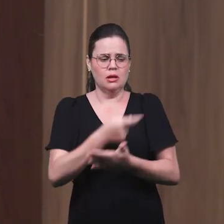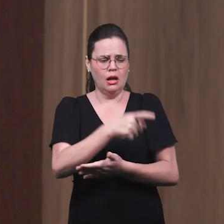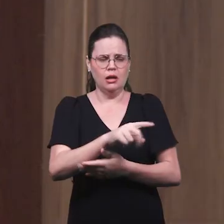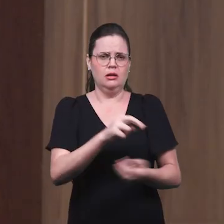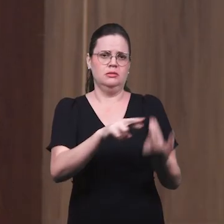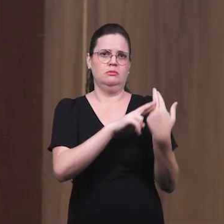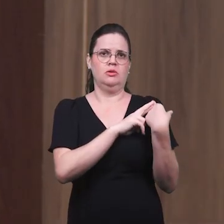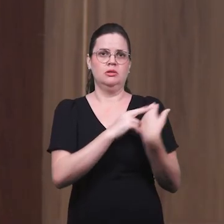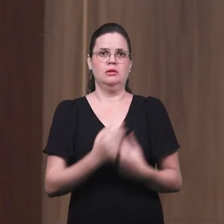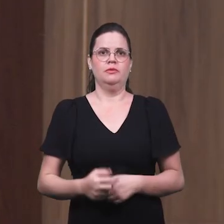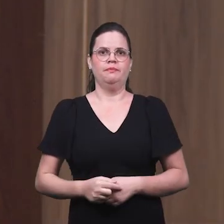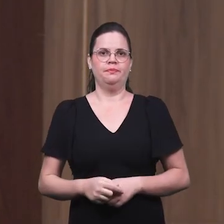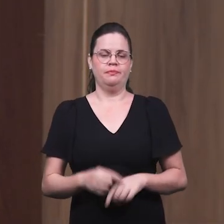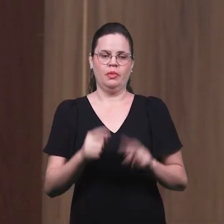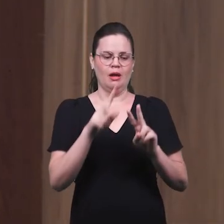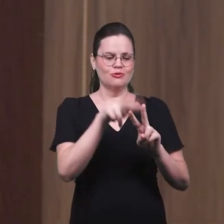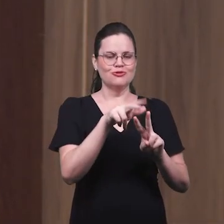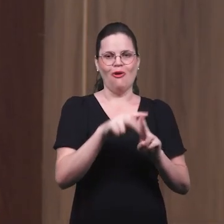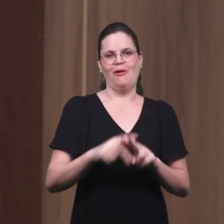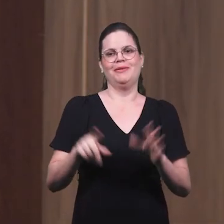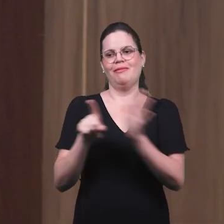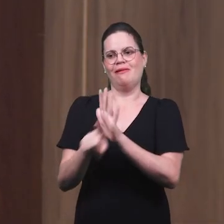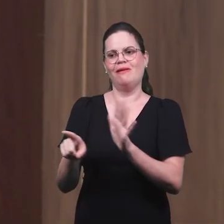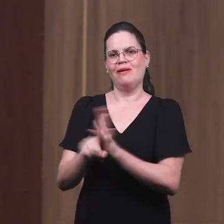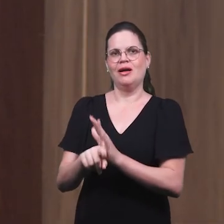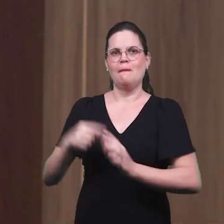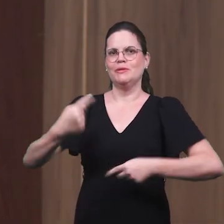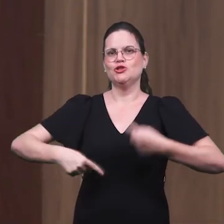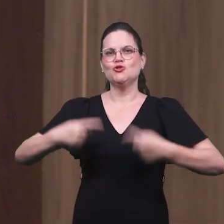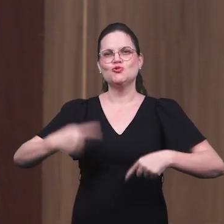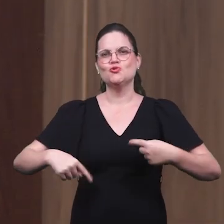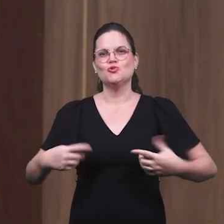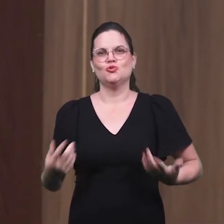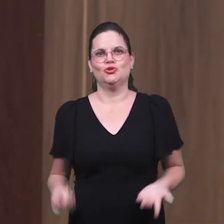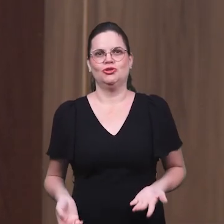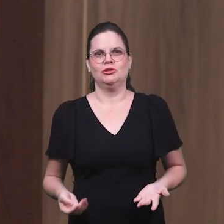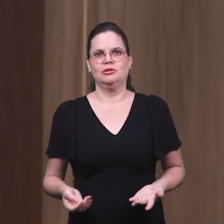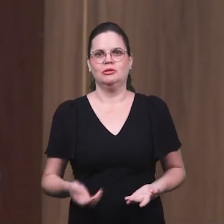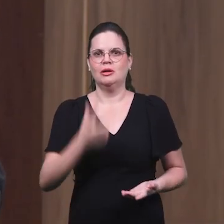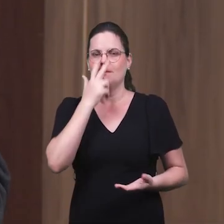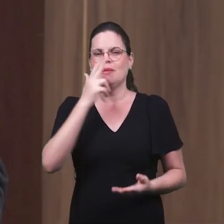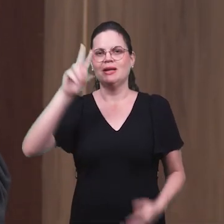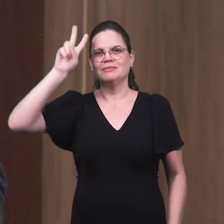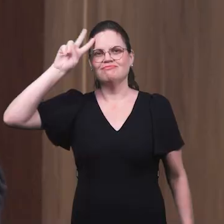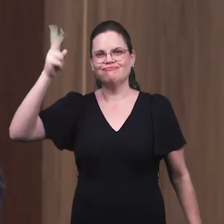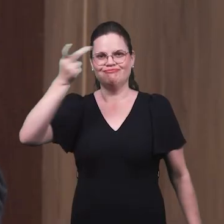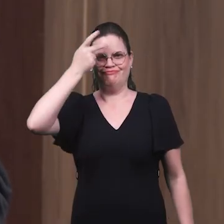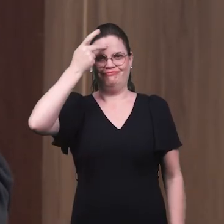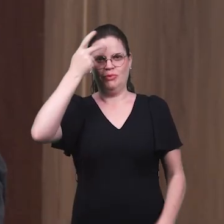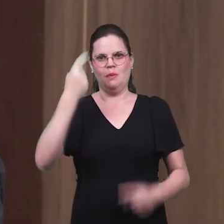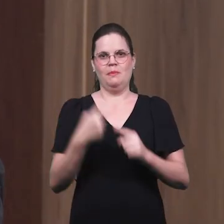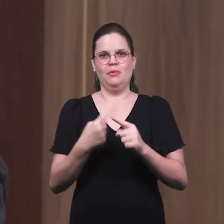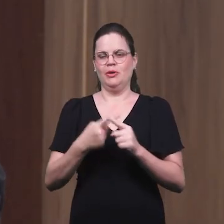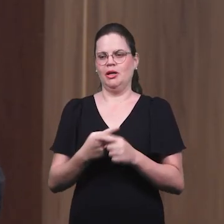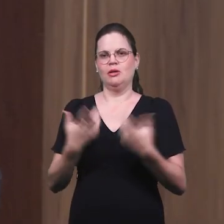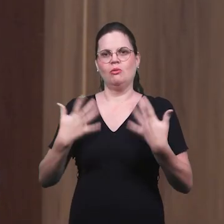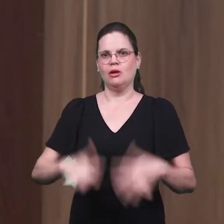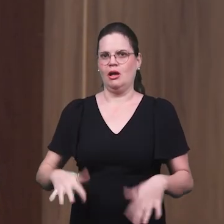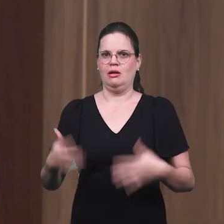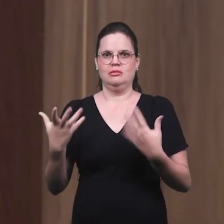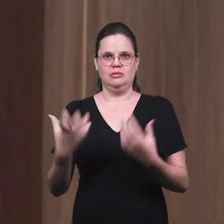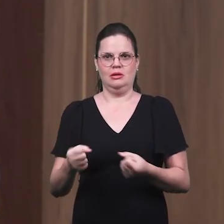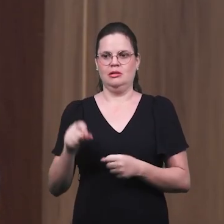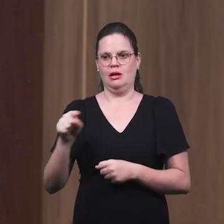um questionamento, um motivo para um questionamento, para discutir, para se rebelar, para estar contra aquela